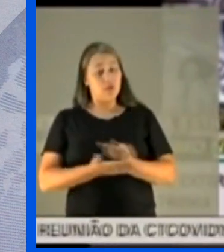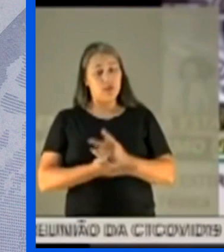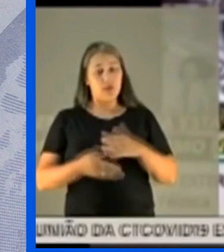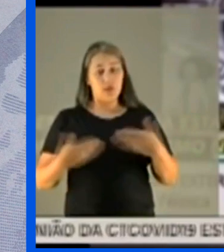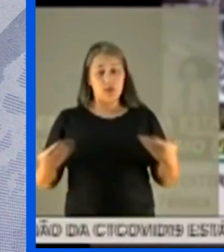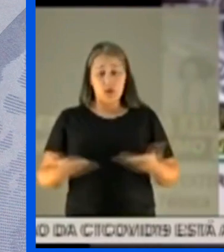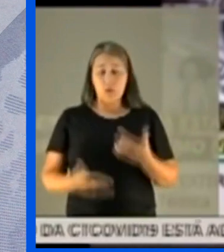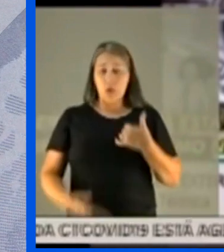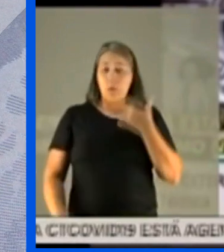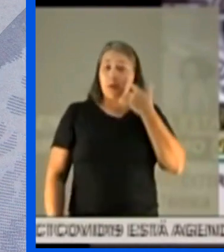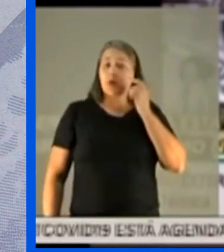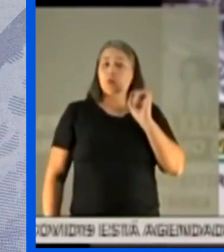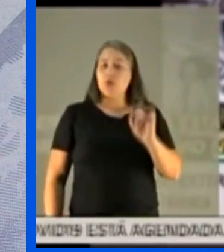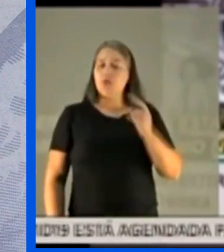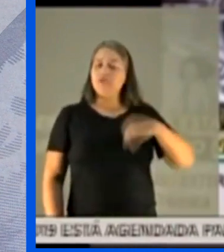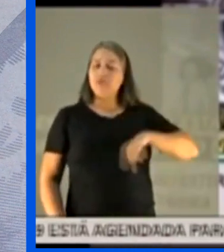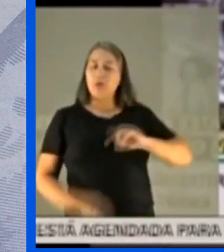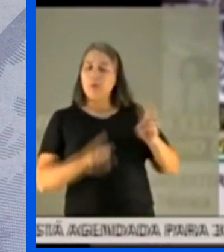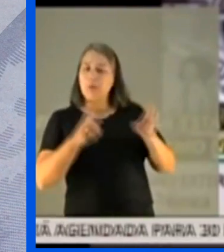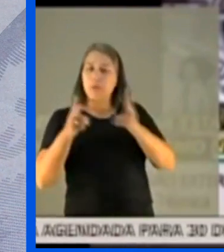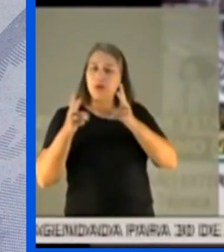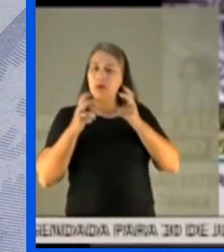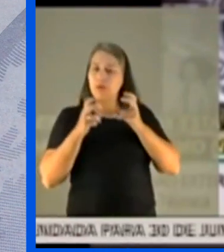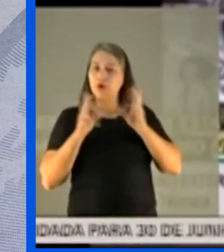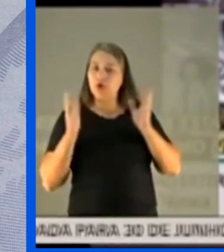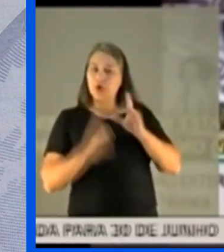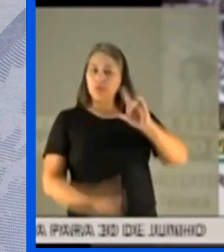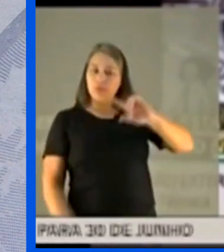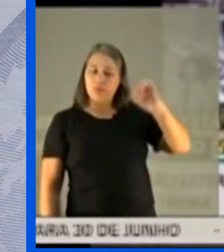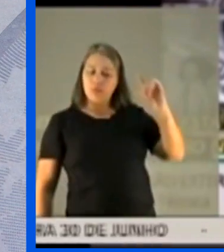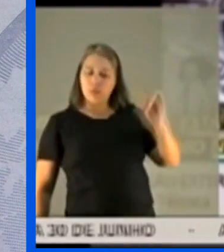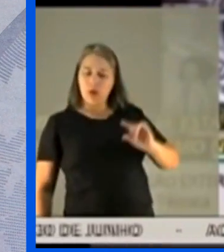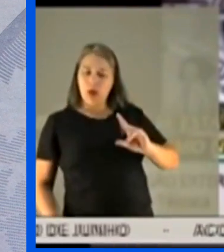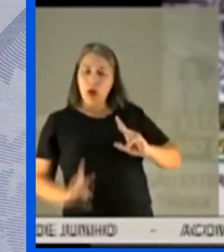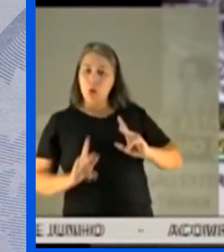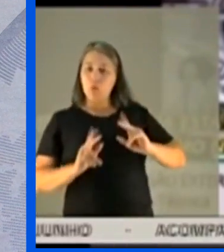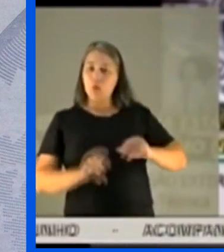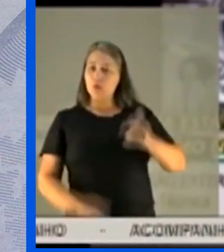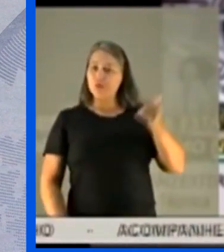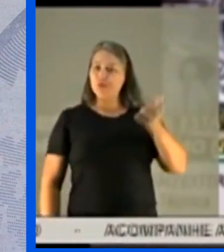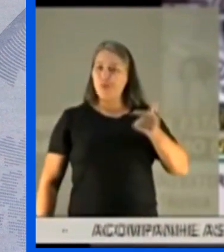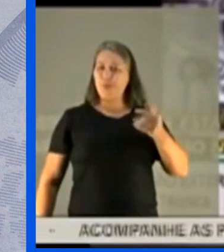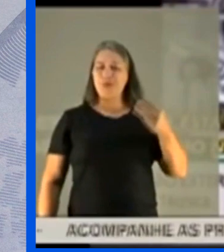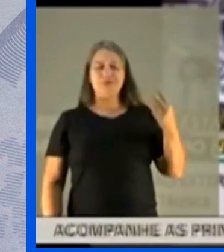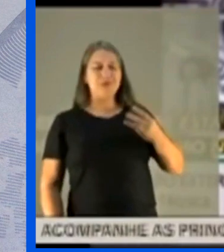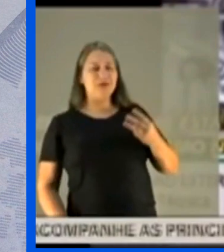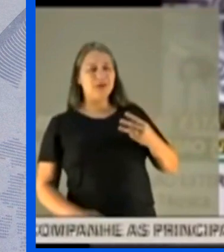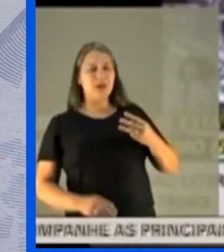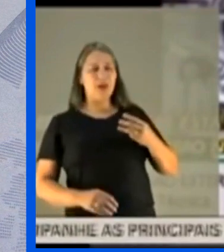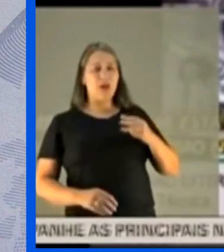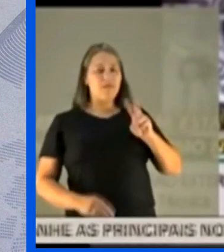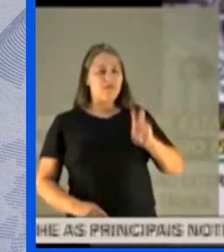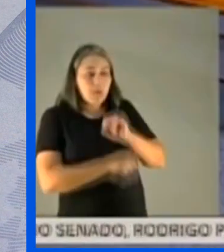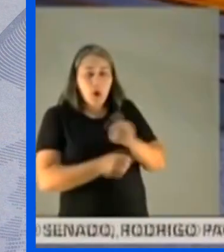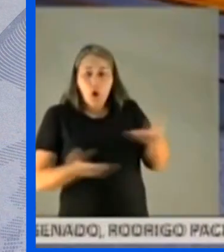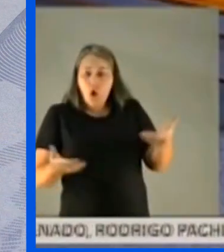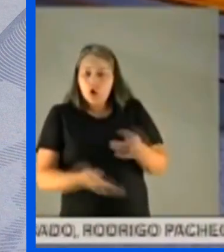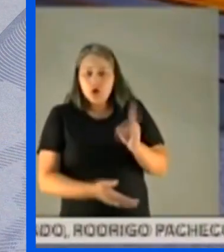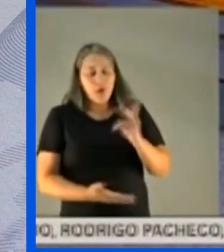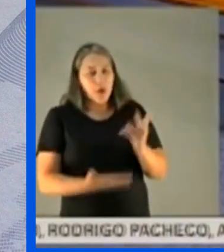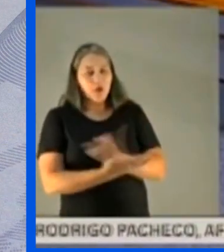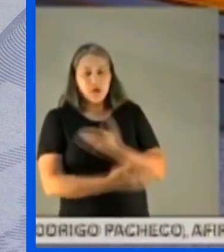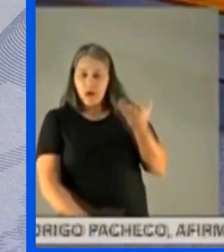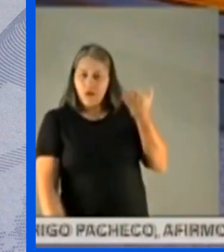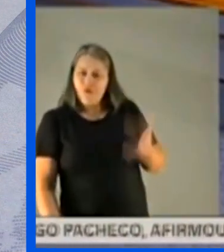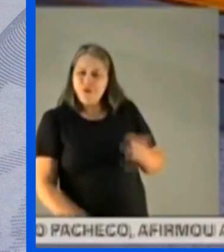eu acho que é o que nós estamos observando, continua diminuindo, mesmo na segunda onda, terceira onda na Europa, a mortalidade é muito baixa. Vossa